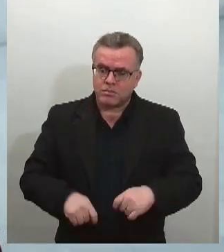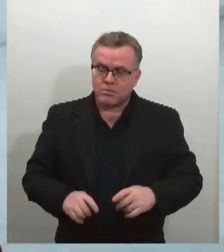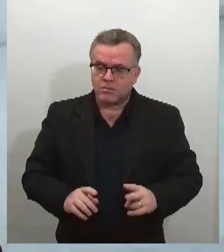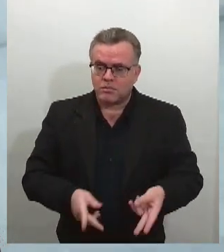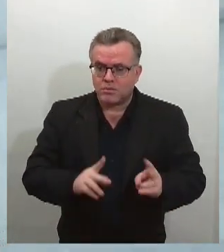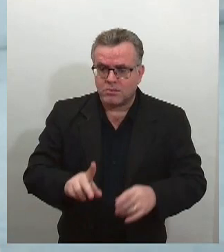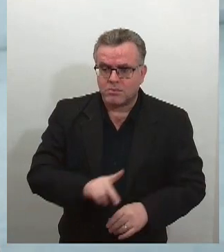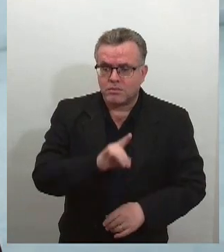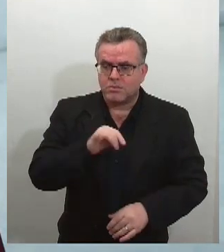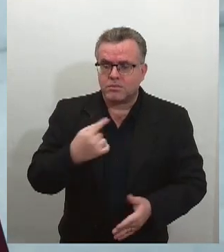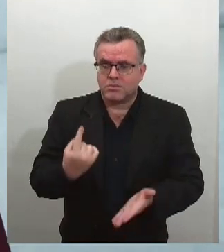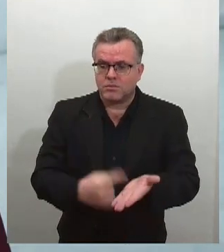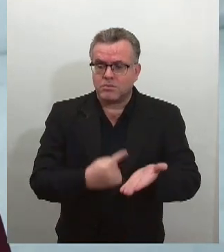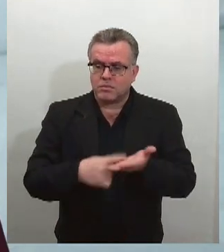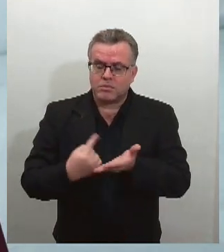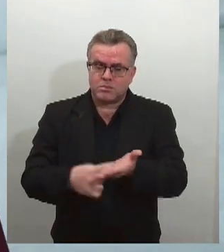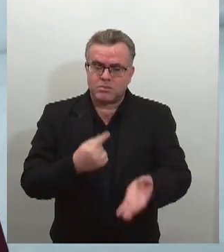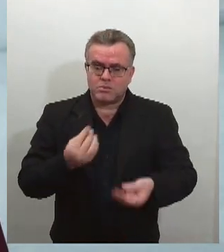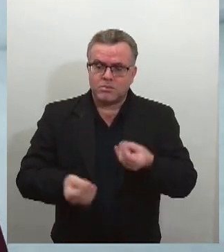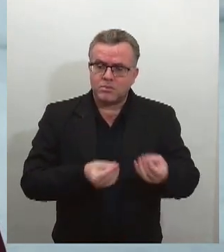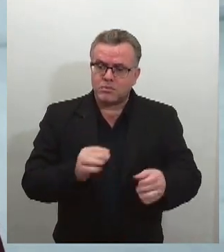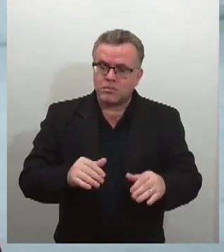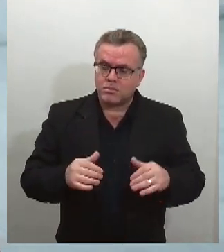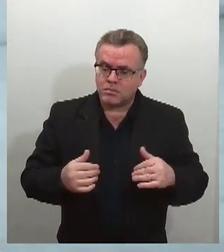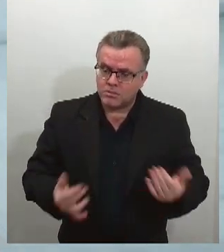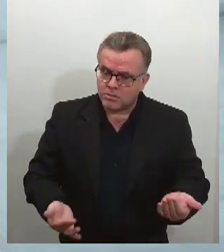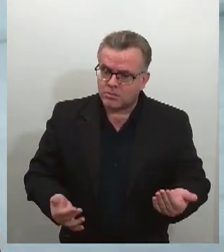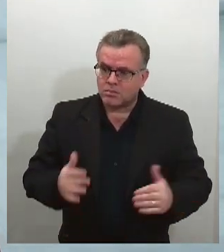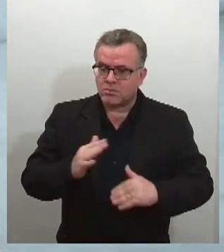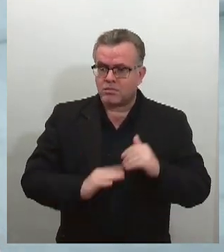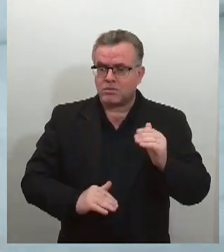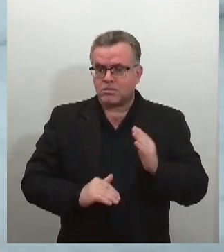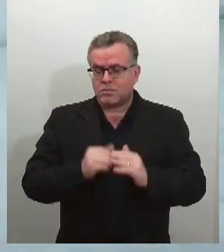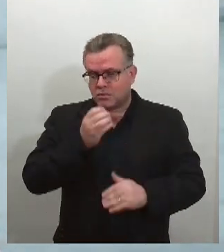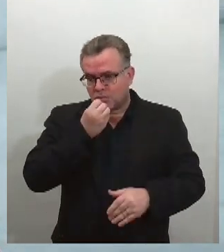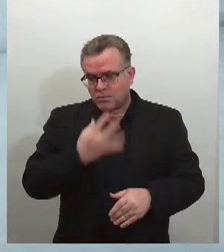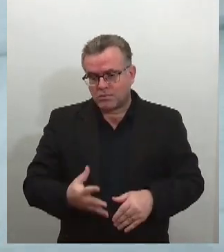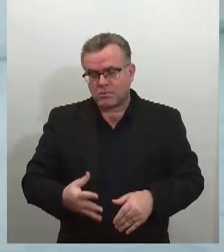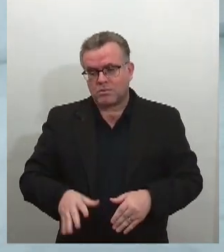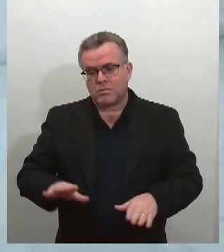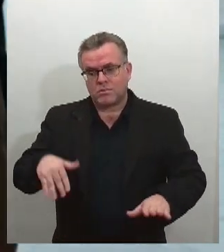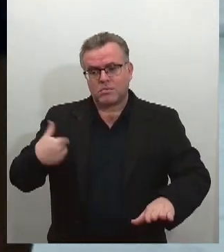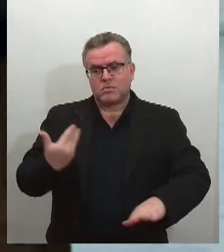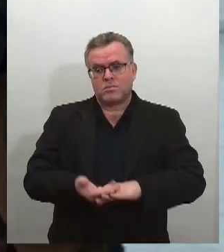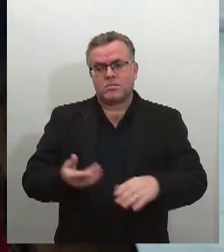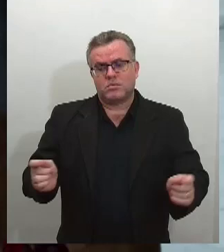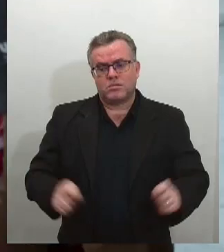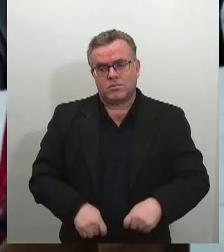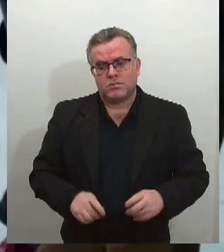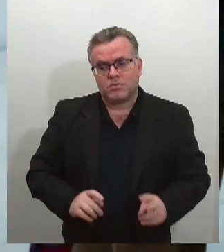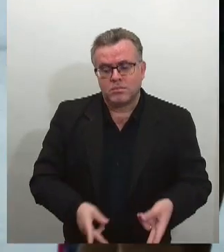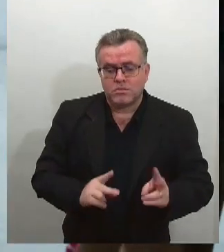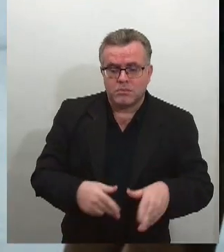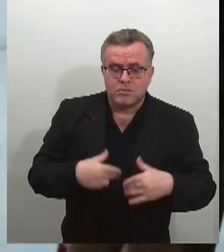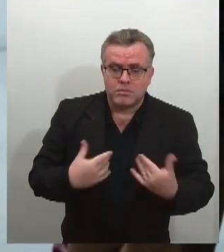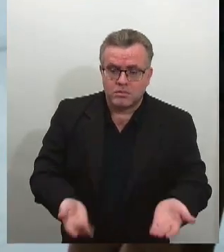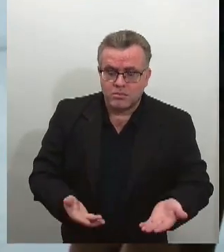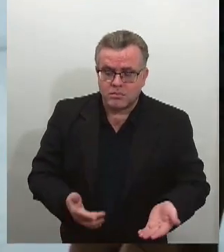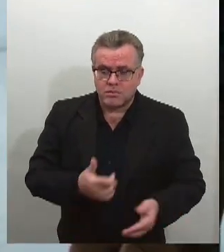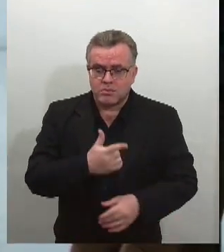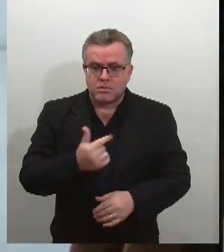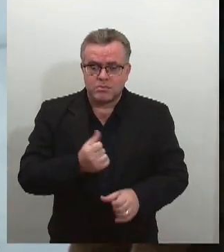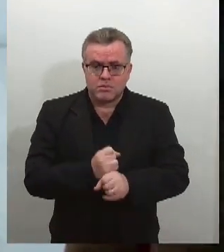fosse um grande presente para a carreira, um reconhecimento do trabalho ao longo dos 21 anos que os gestores